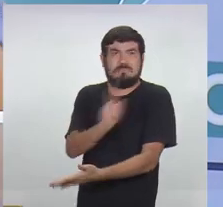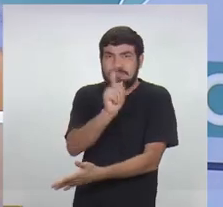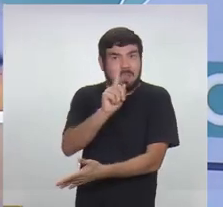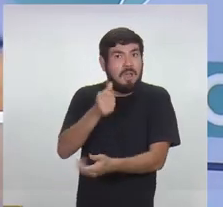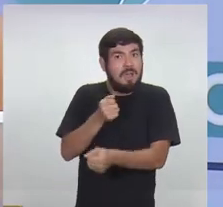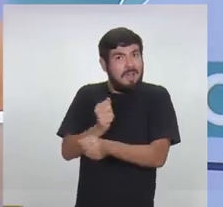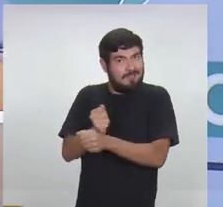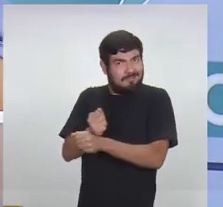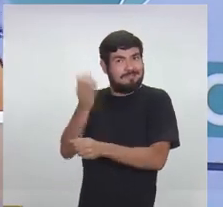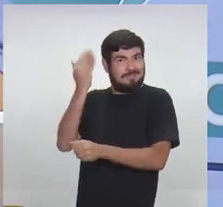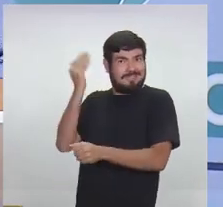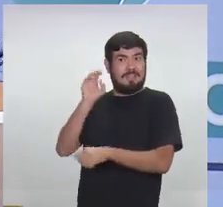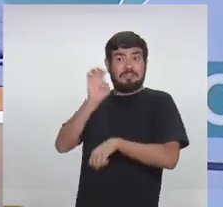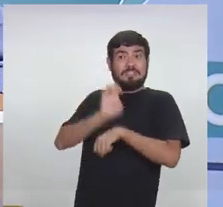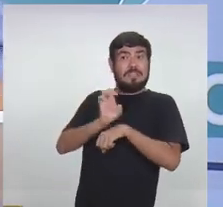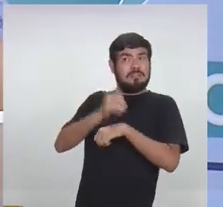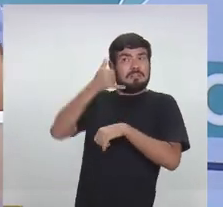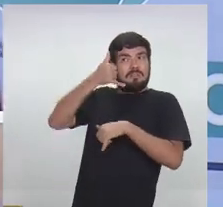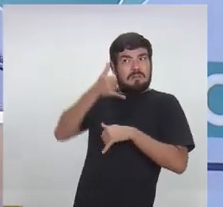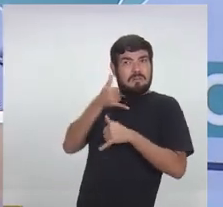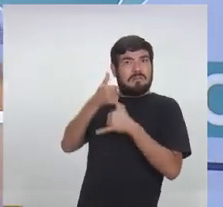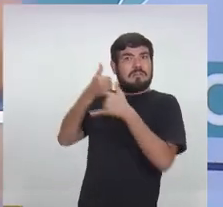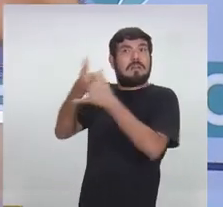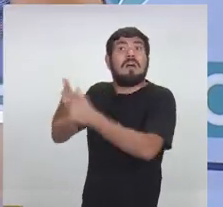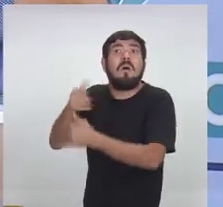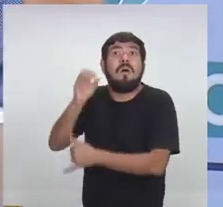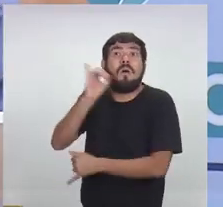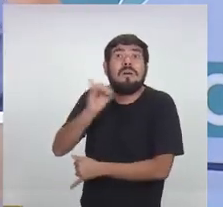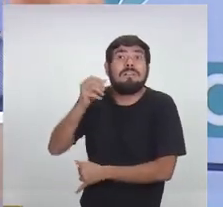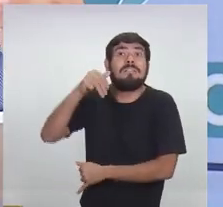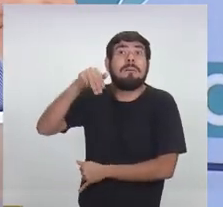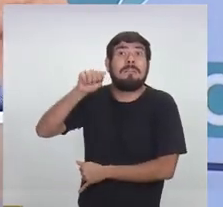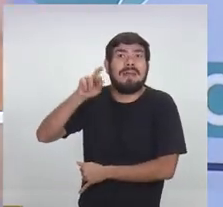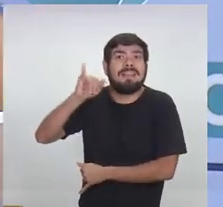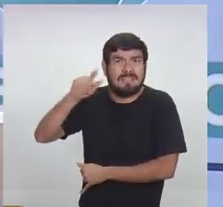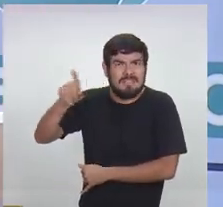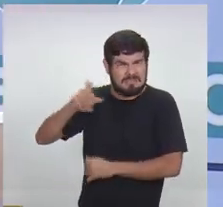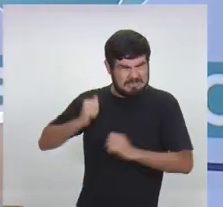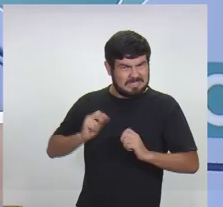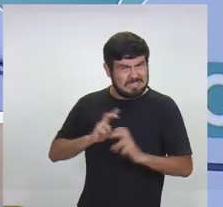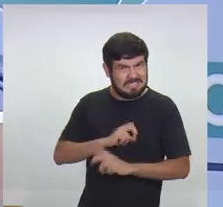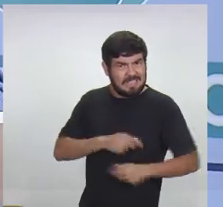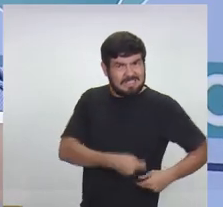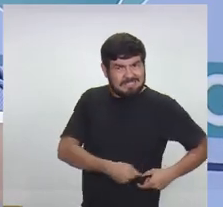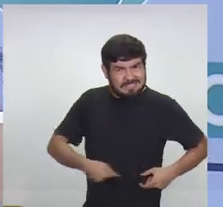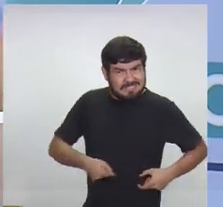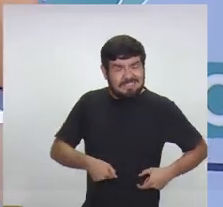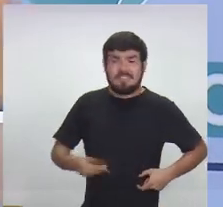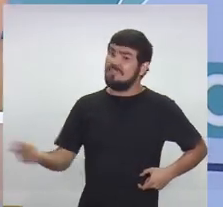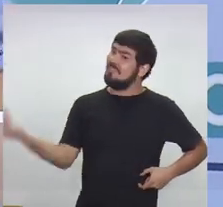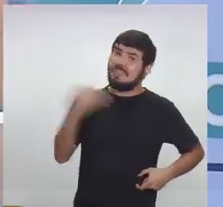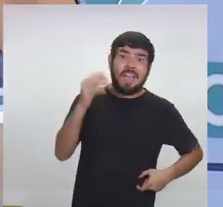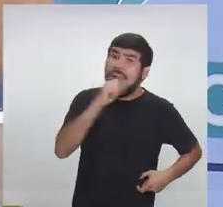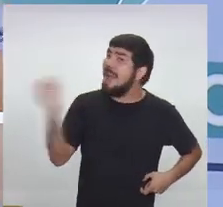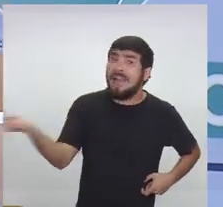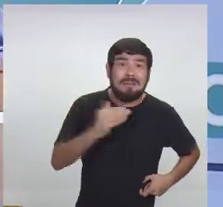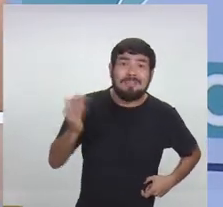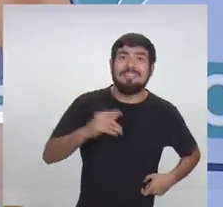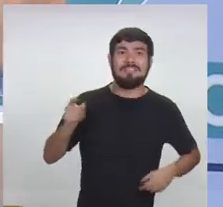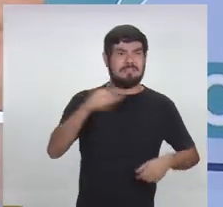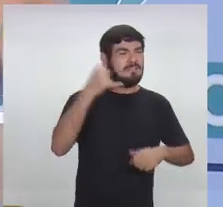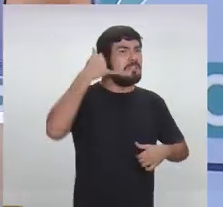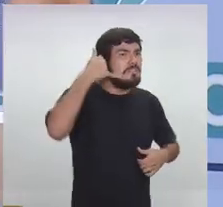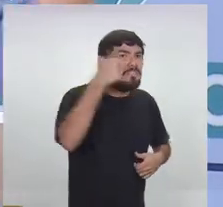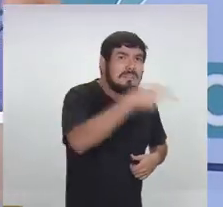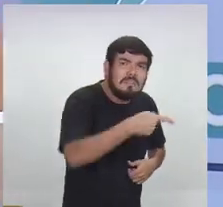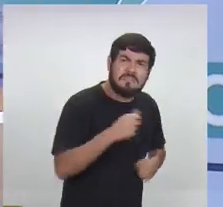estado ligou para a casa das pessoas dona maria a senhora precisa fazer uma cirurgia compareça à unidade tal seu francisco só precisa fazer